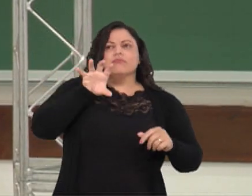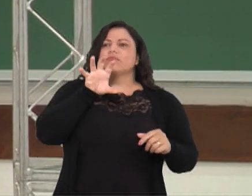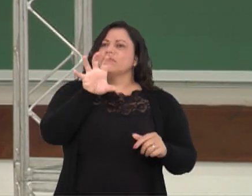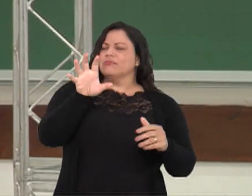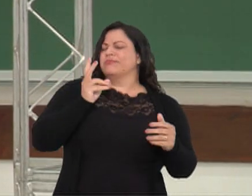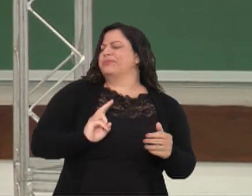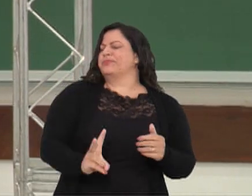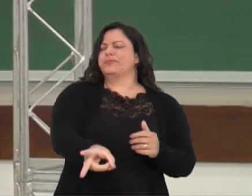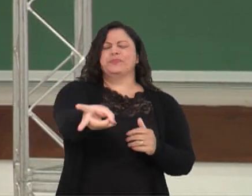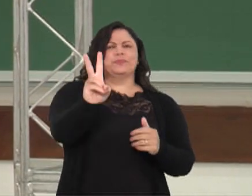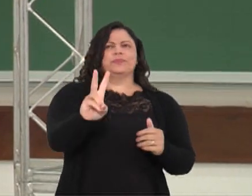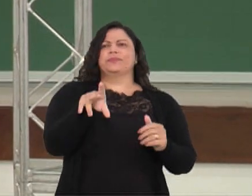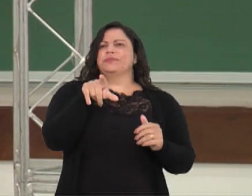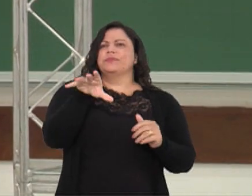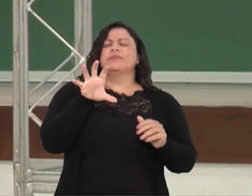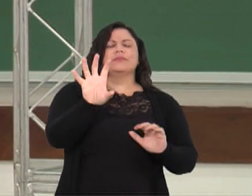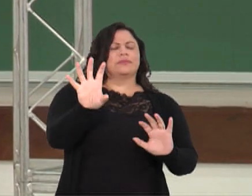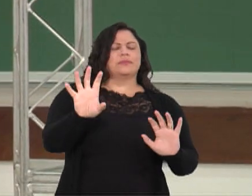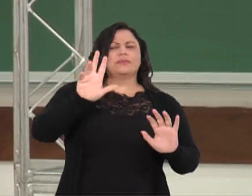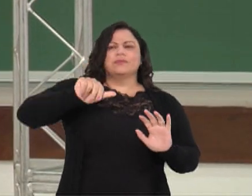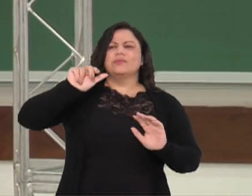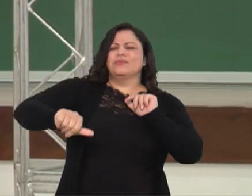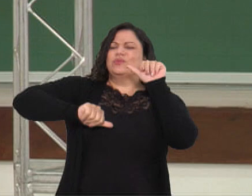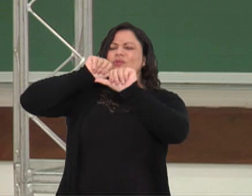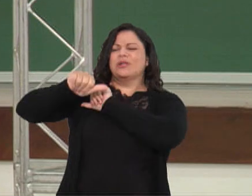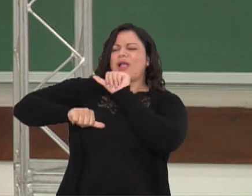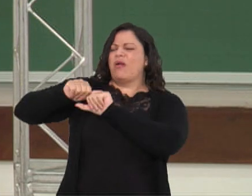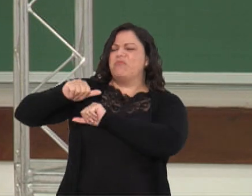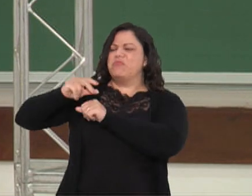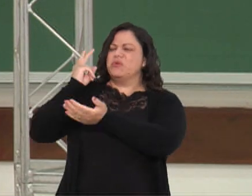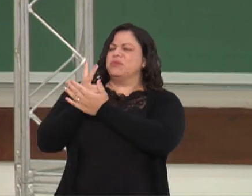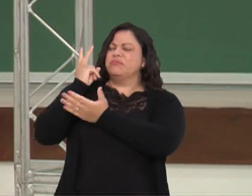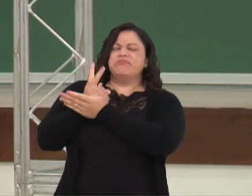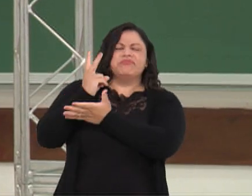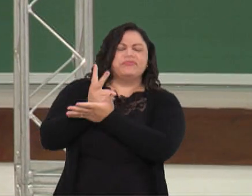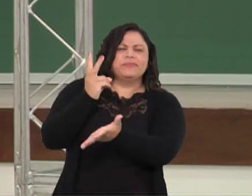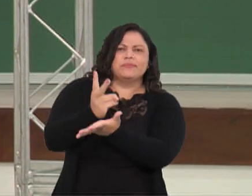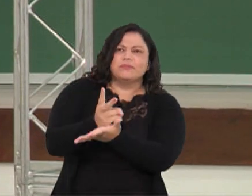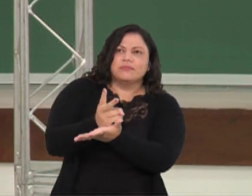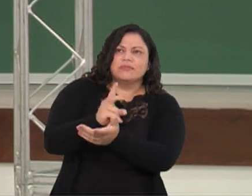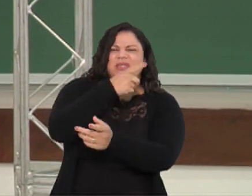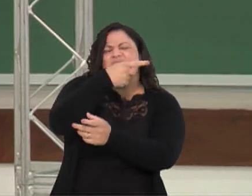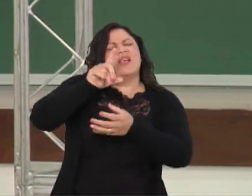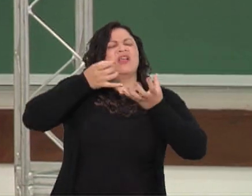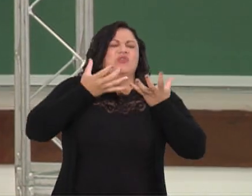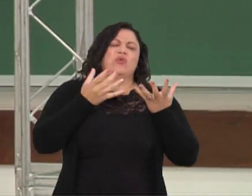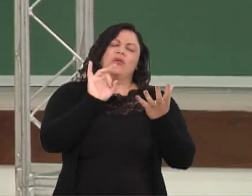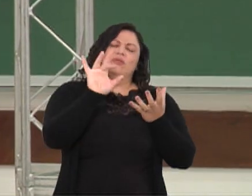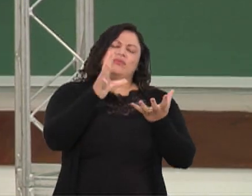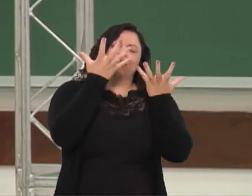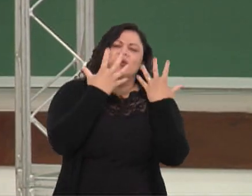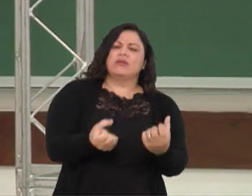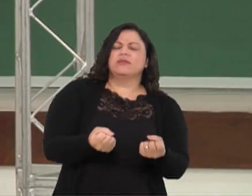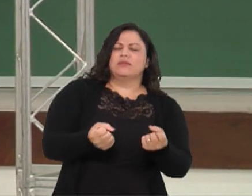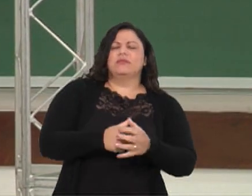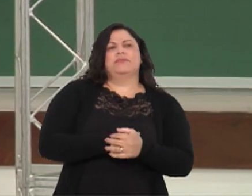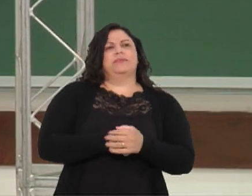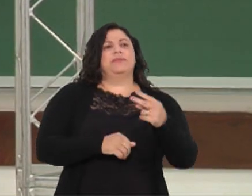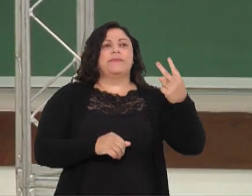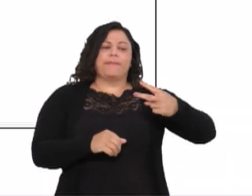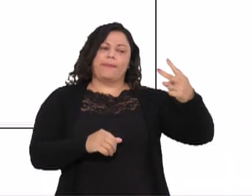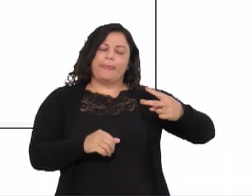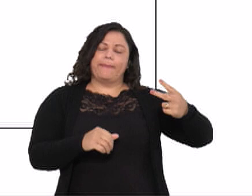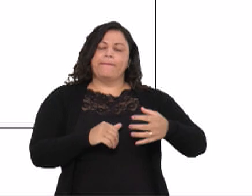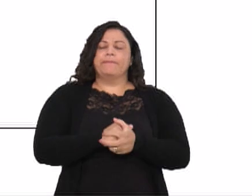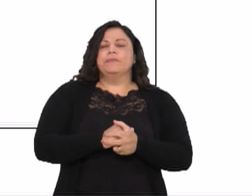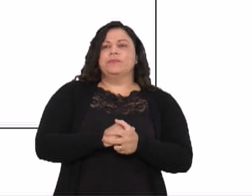foi assim, nunca vai mudar, é desse jeito mesmo, é só aceitar. O segundo item é